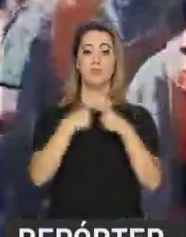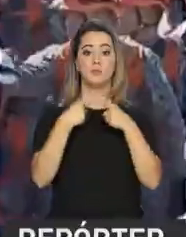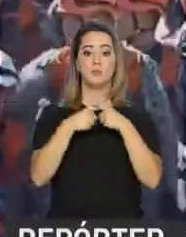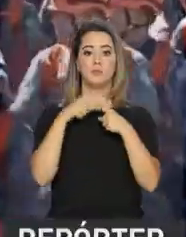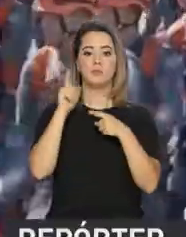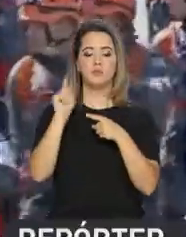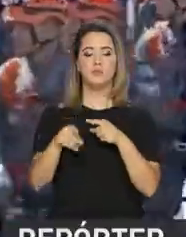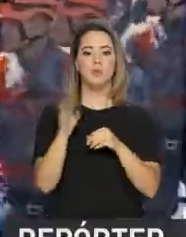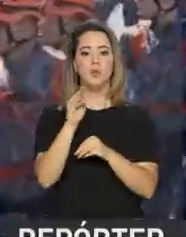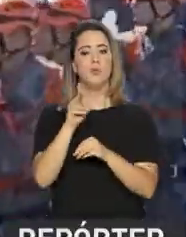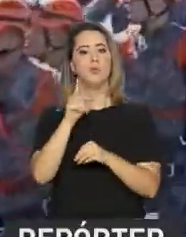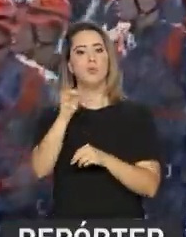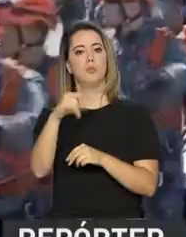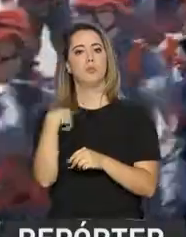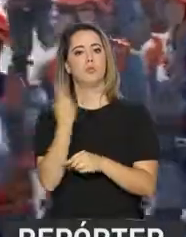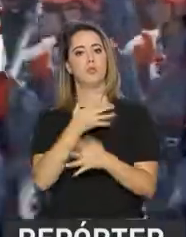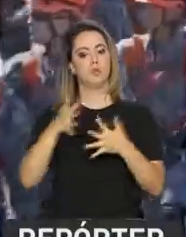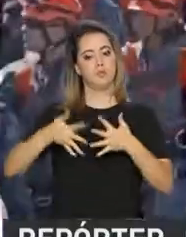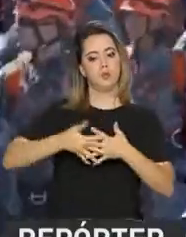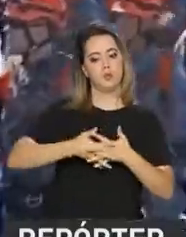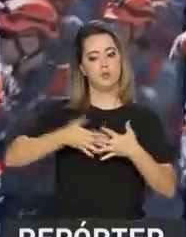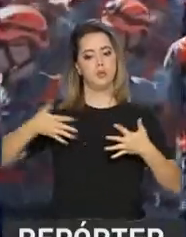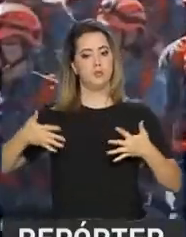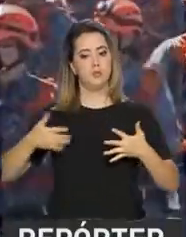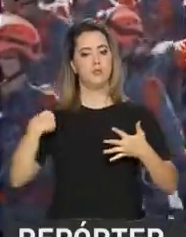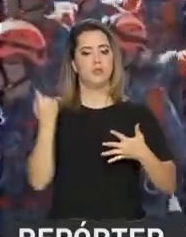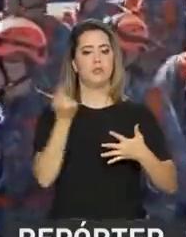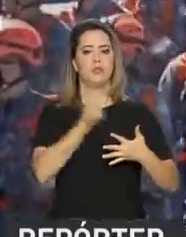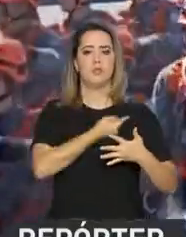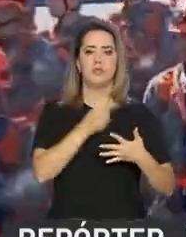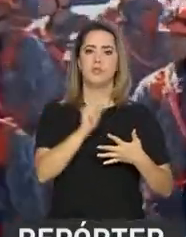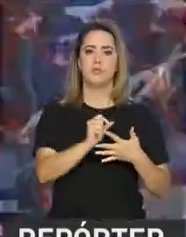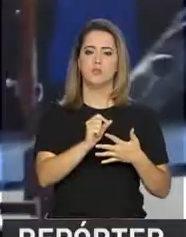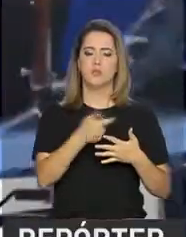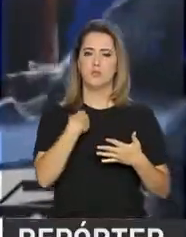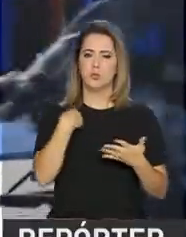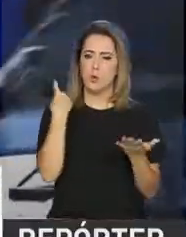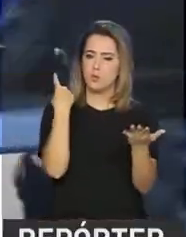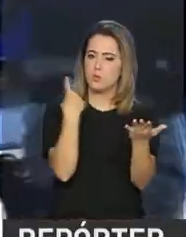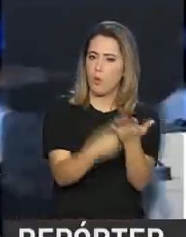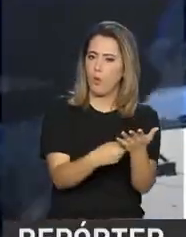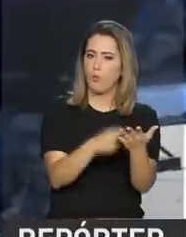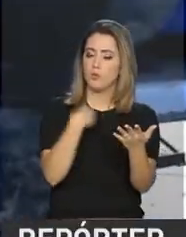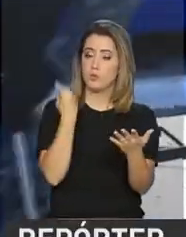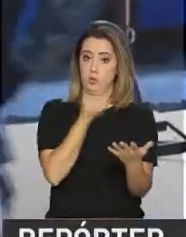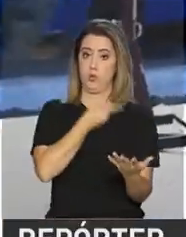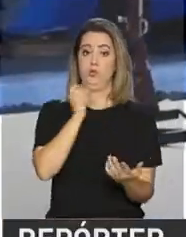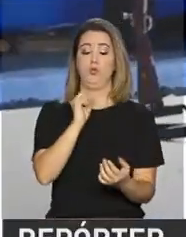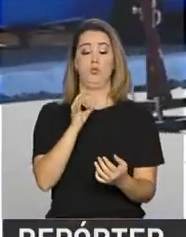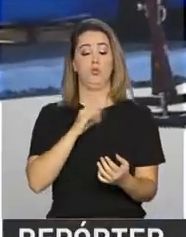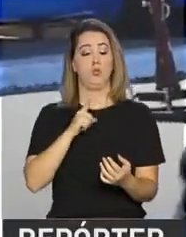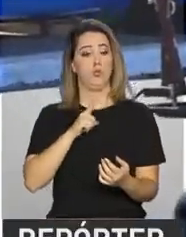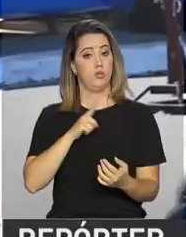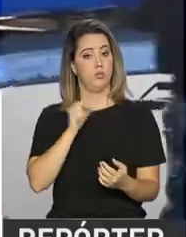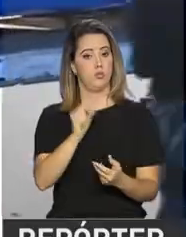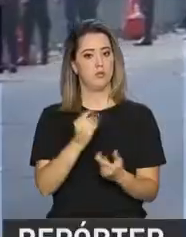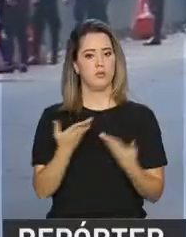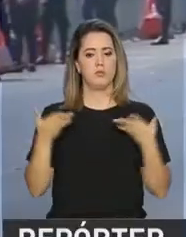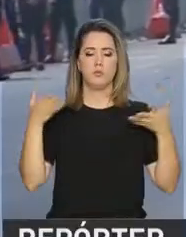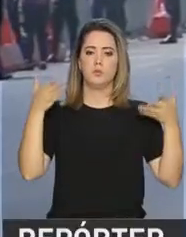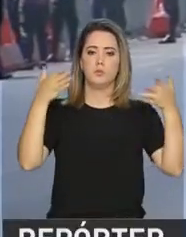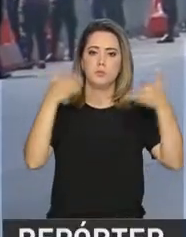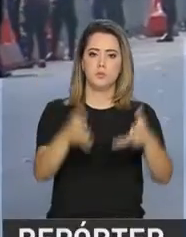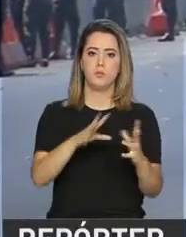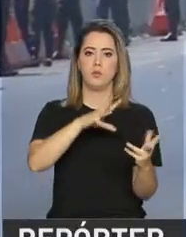é a data da nossa independência da nossa afirmação e de que nós passamos a pertencer